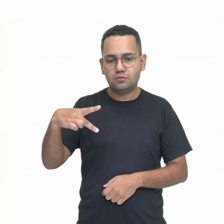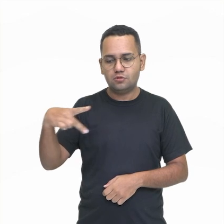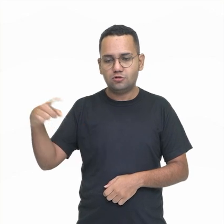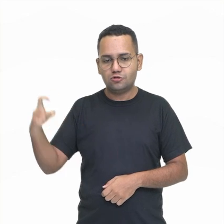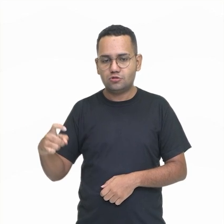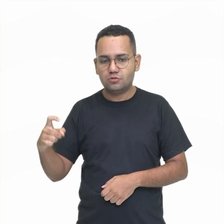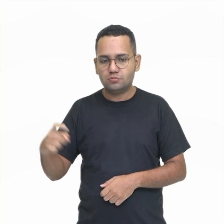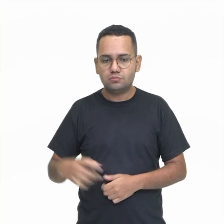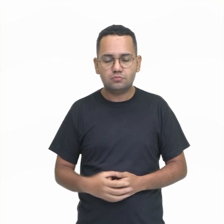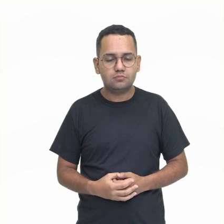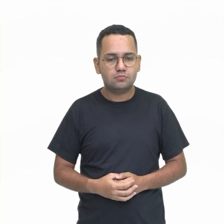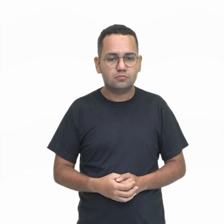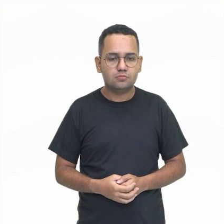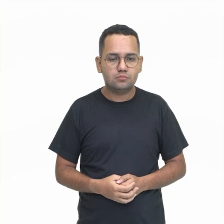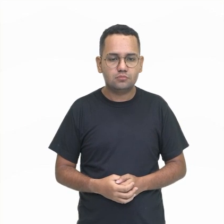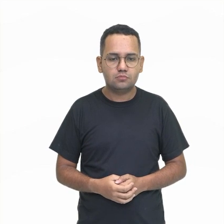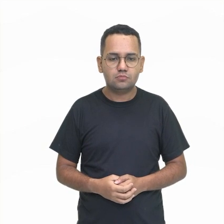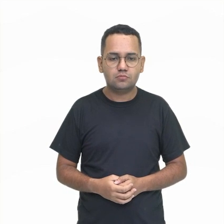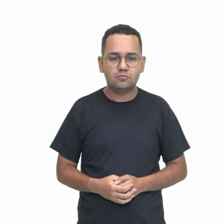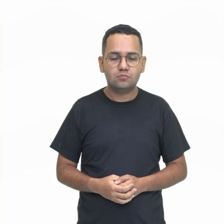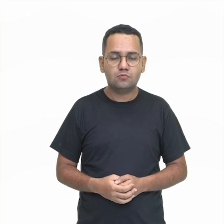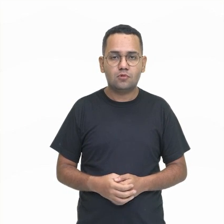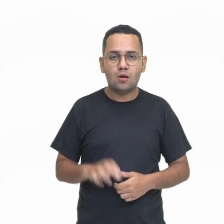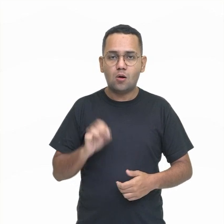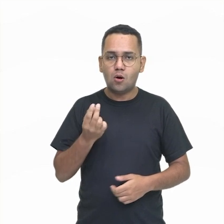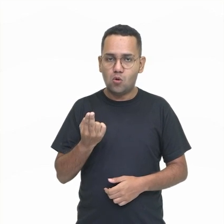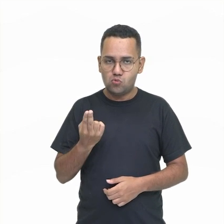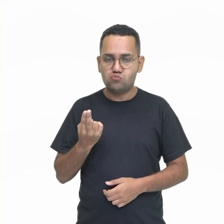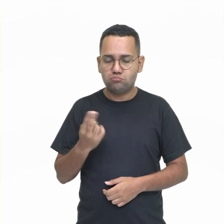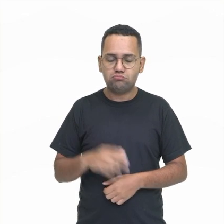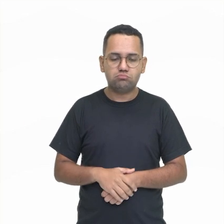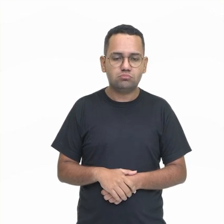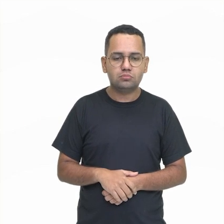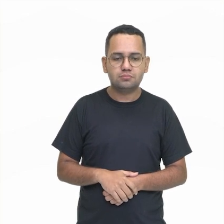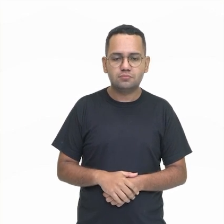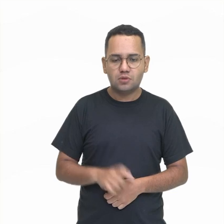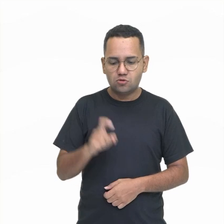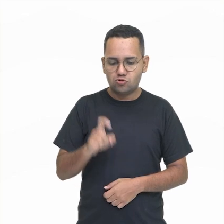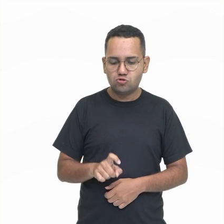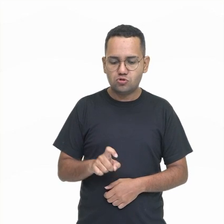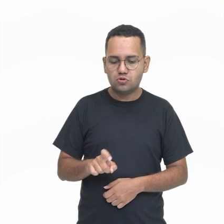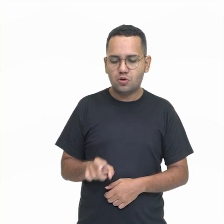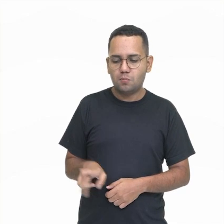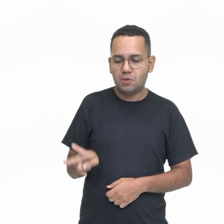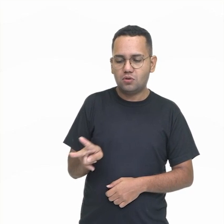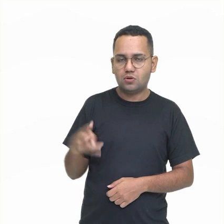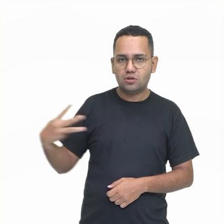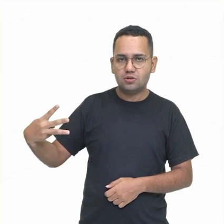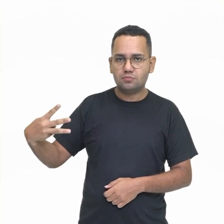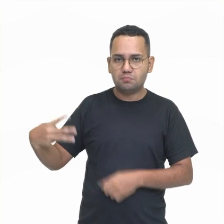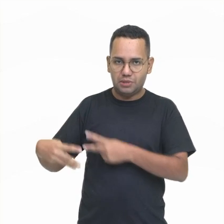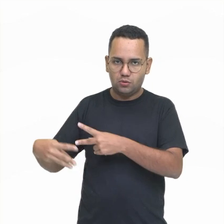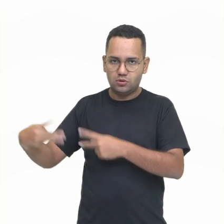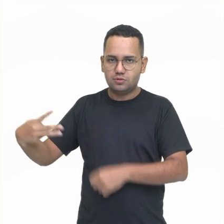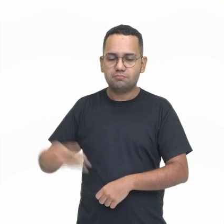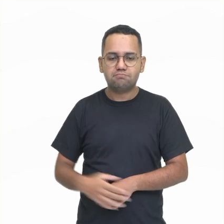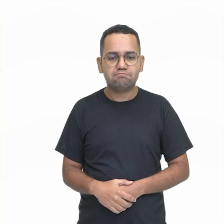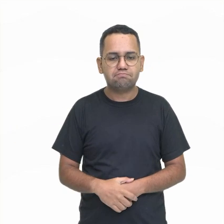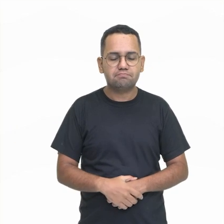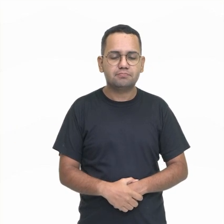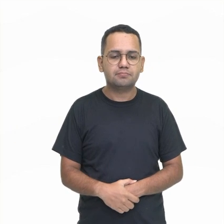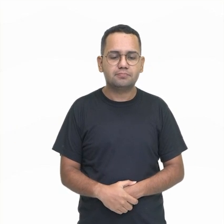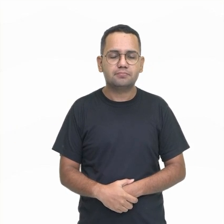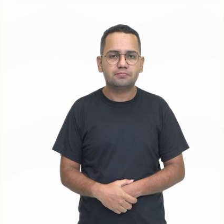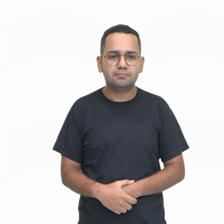x ou colocando numa ordem melhor de entender né X Men iG